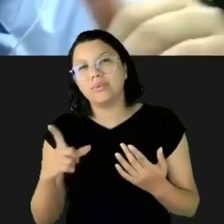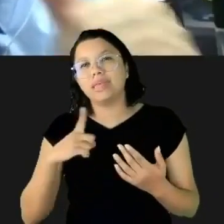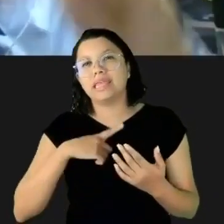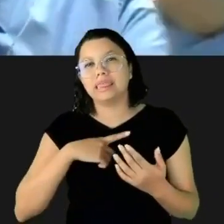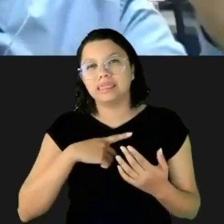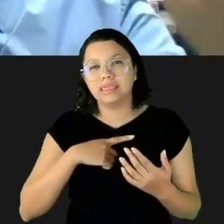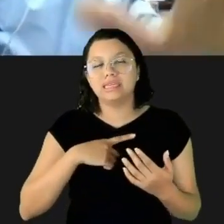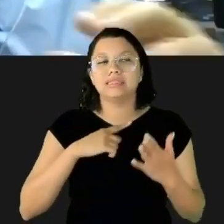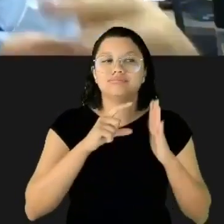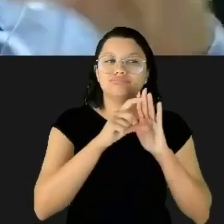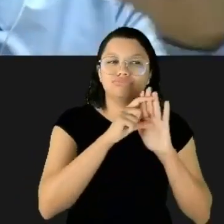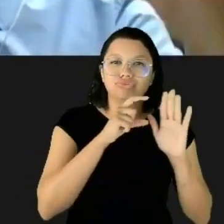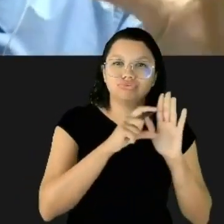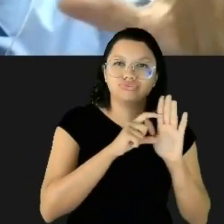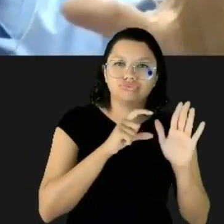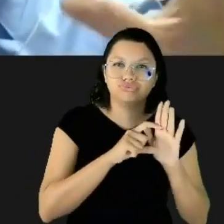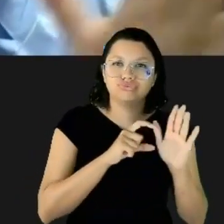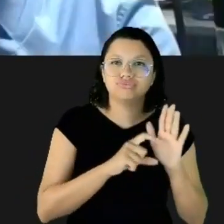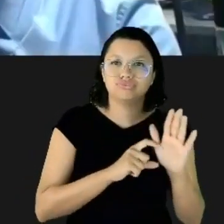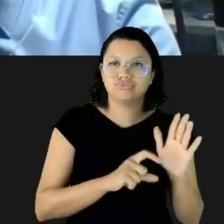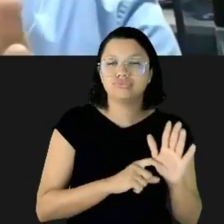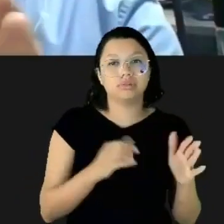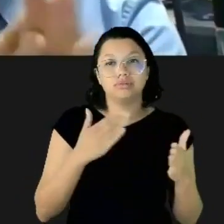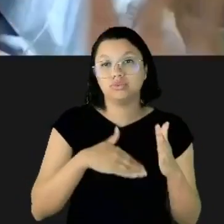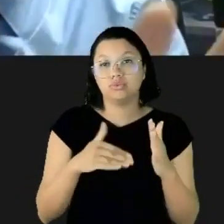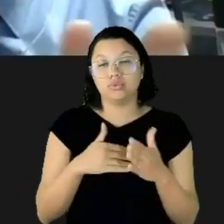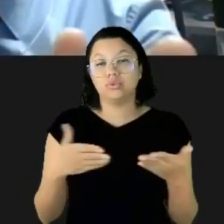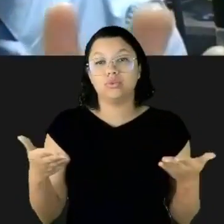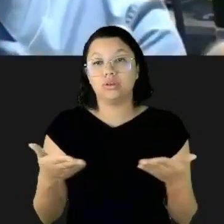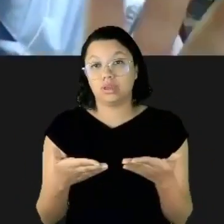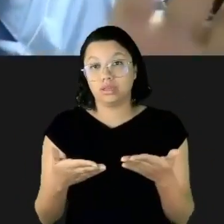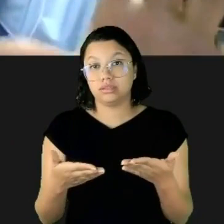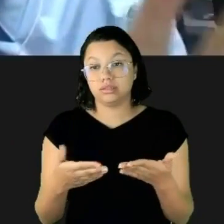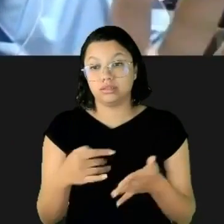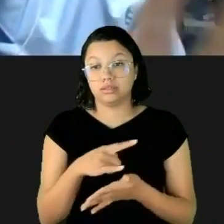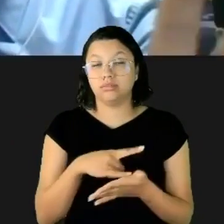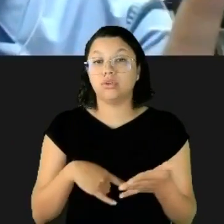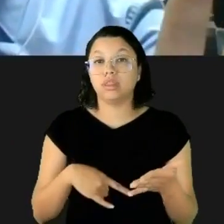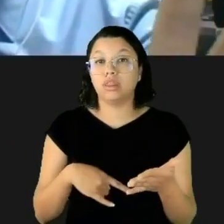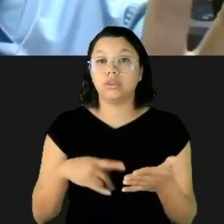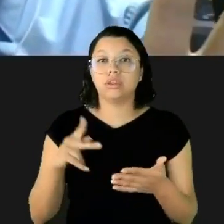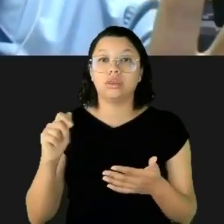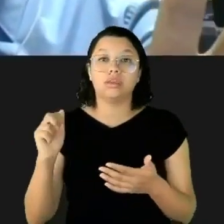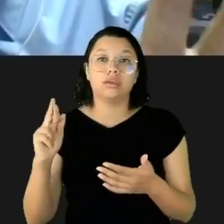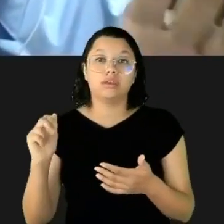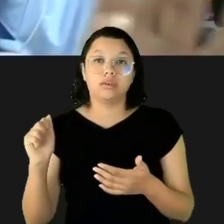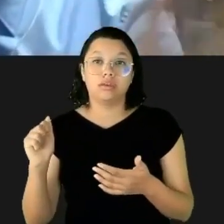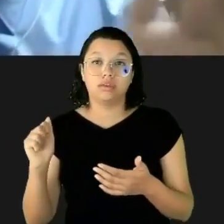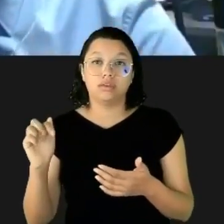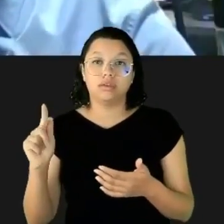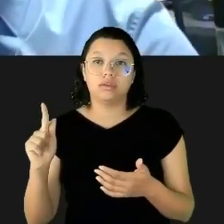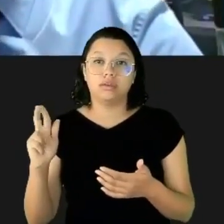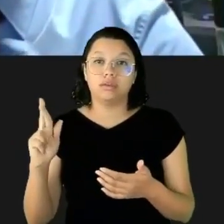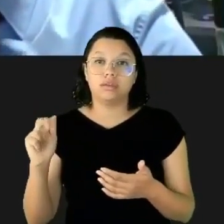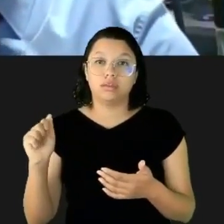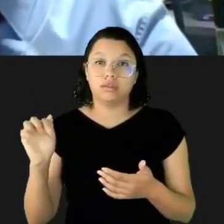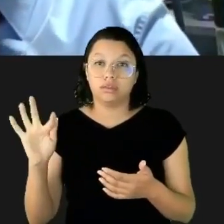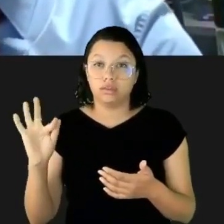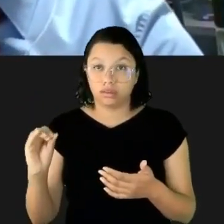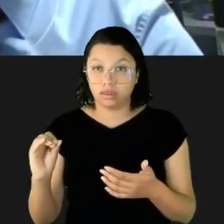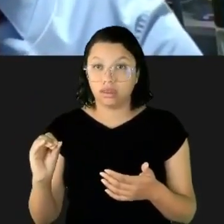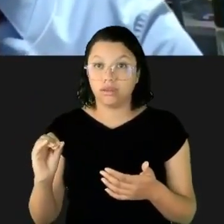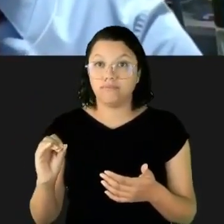que tem as strings que tem o cabeçalho esse modelo eu chamo modelo de parágrafo que é só uma